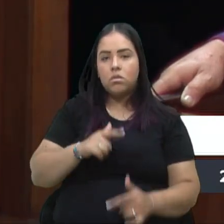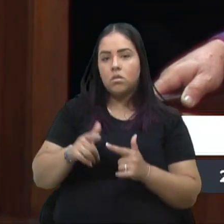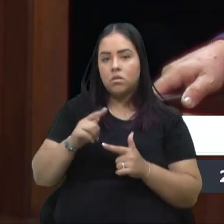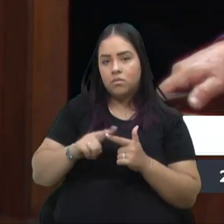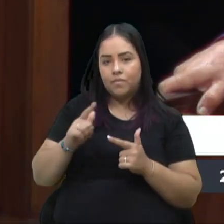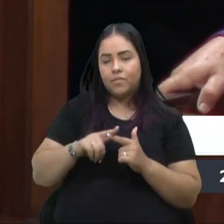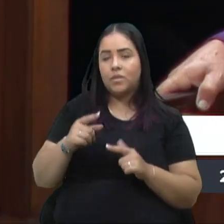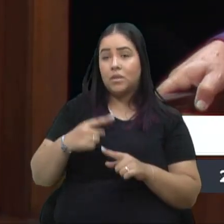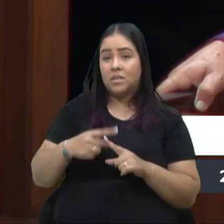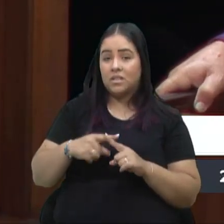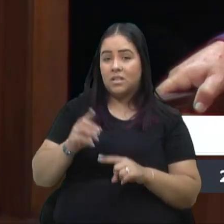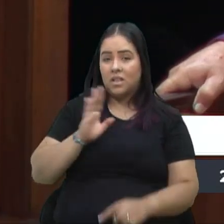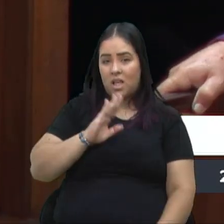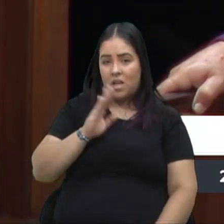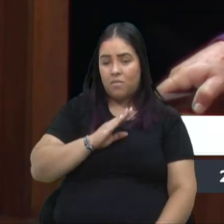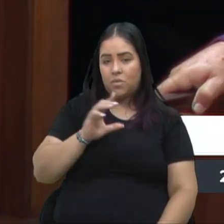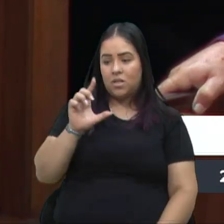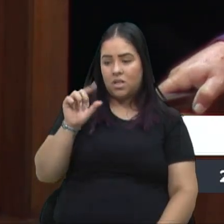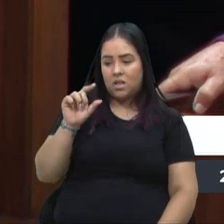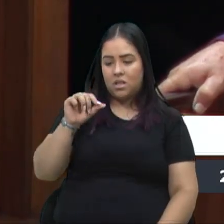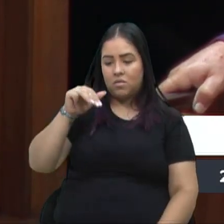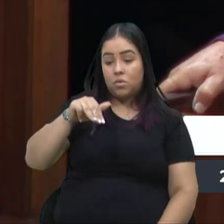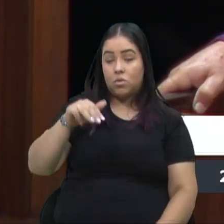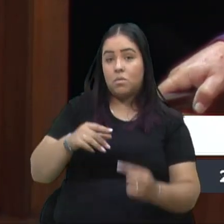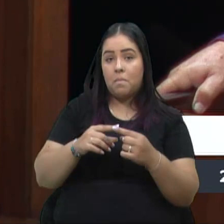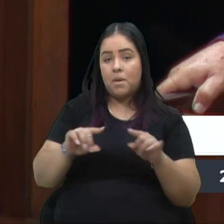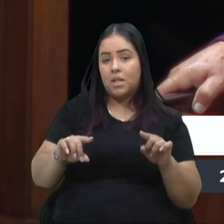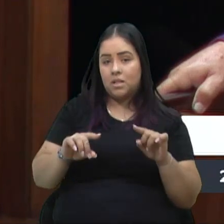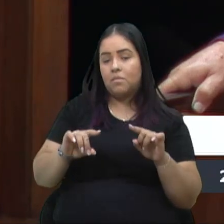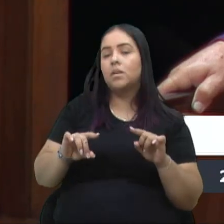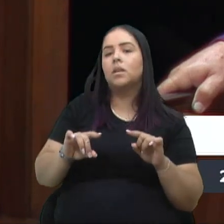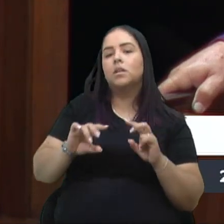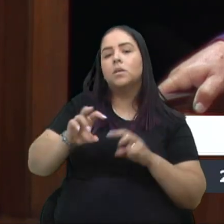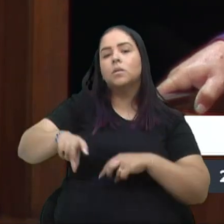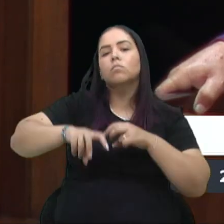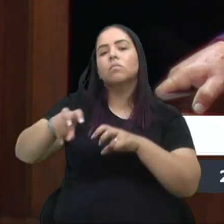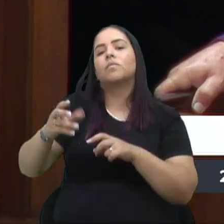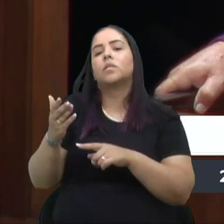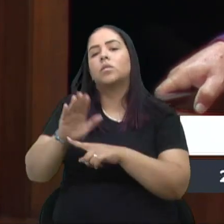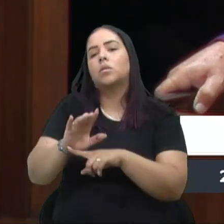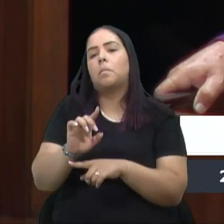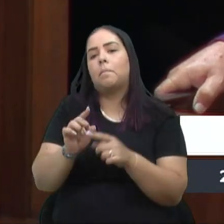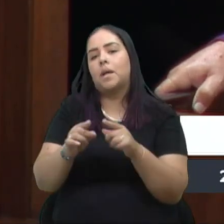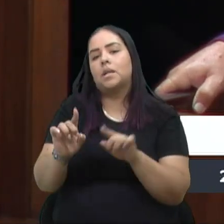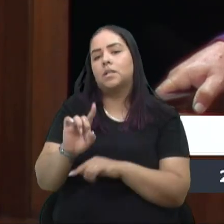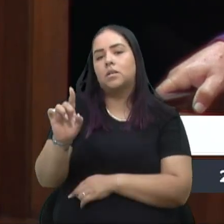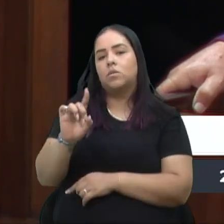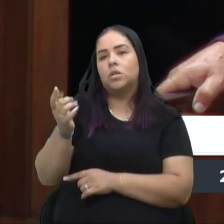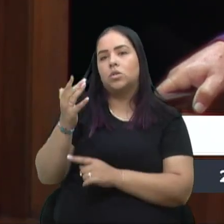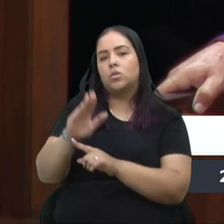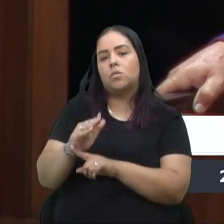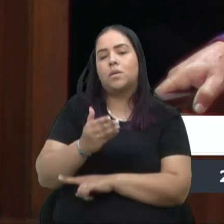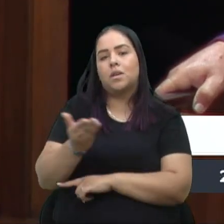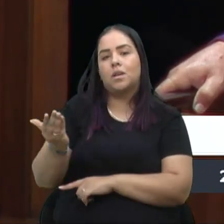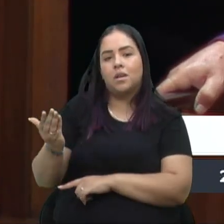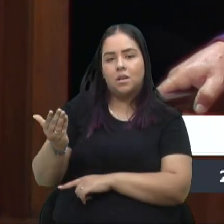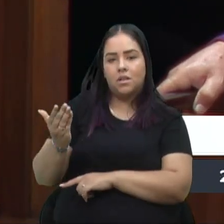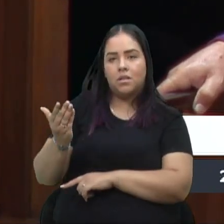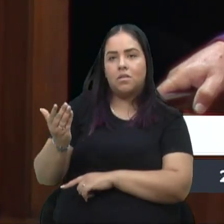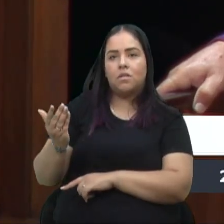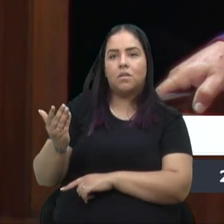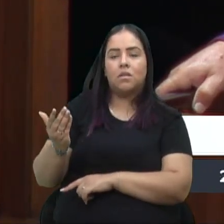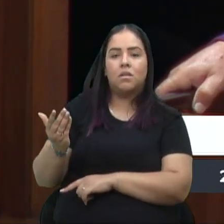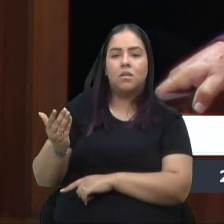muito rápido em 10 minutos por aí para agricultura ajudou mas não ajudou para aquelas Fontes voltaram